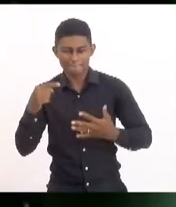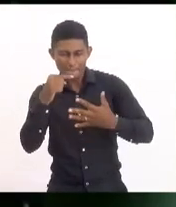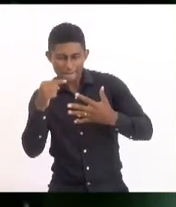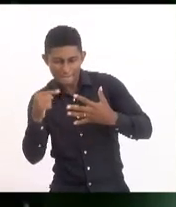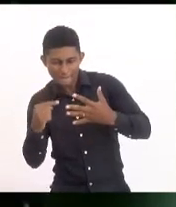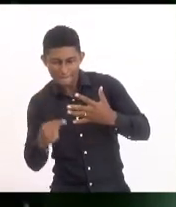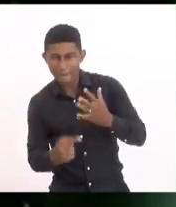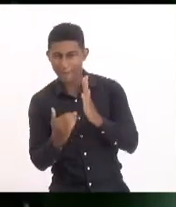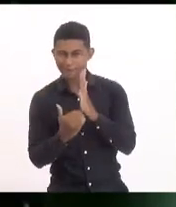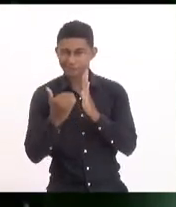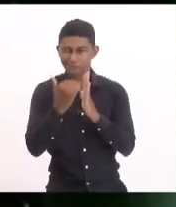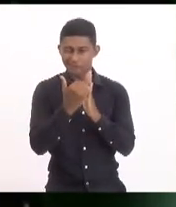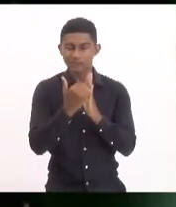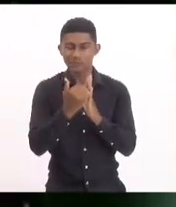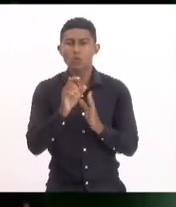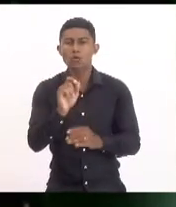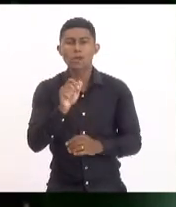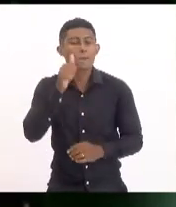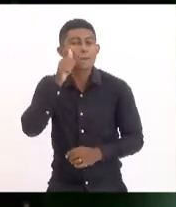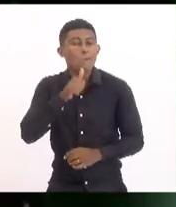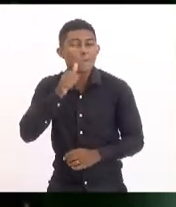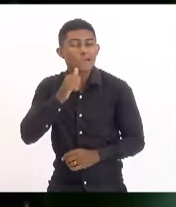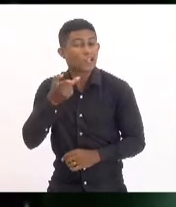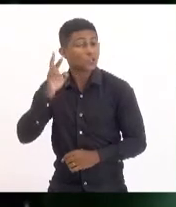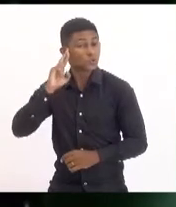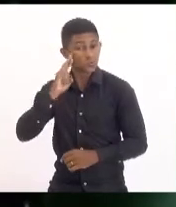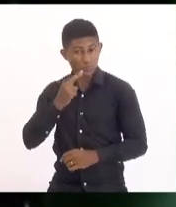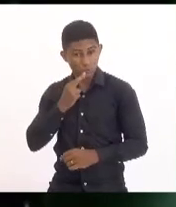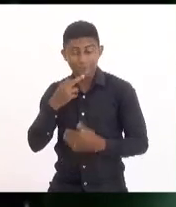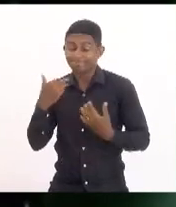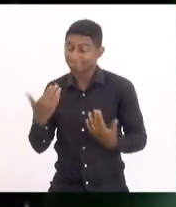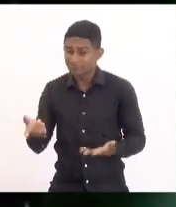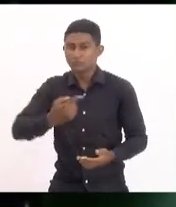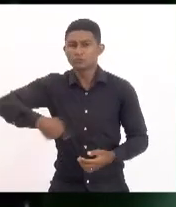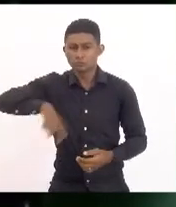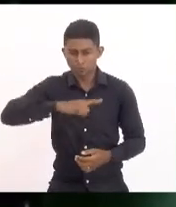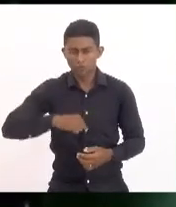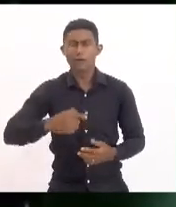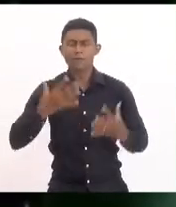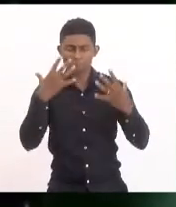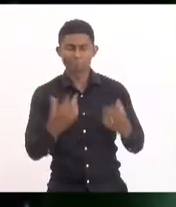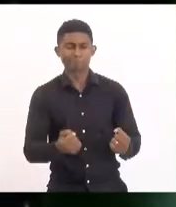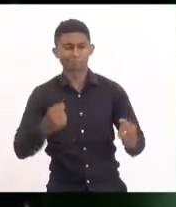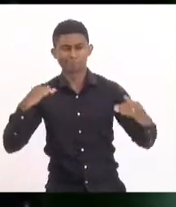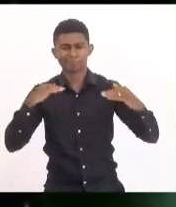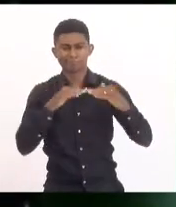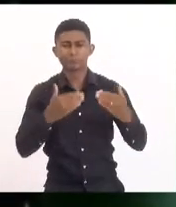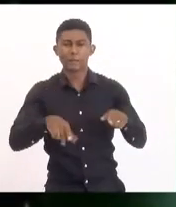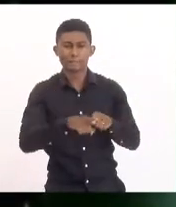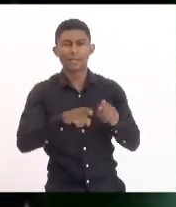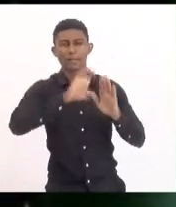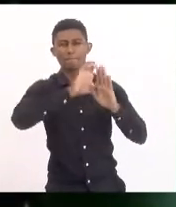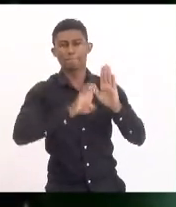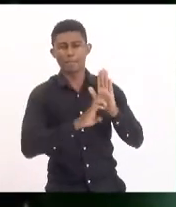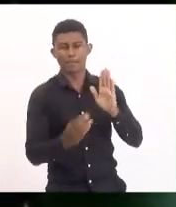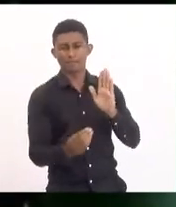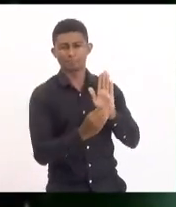mulheres surdas. Então, nesse sentido, nosso parecer é favorável com emendas.